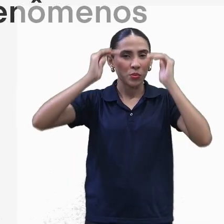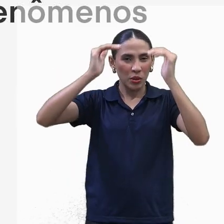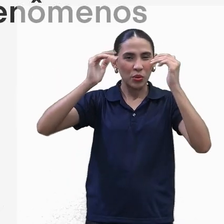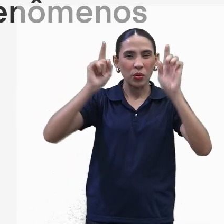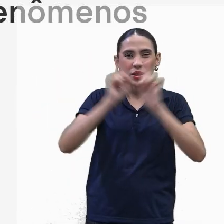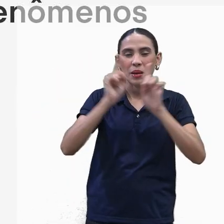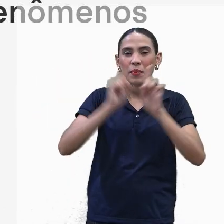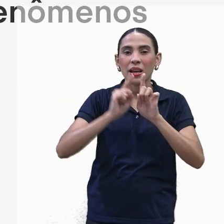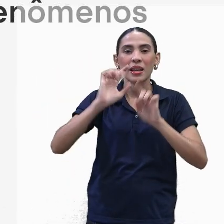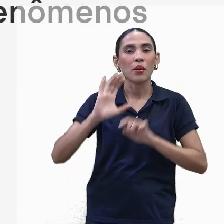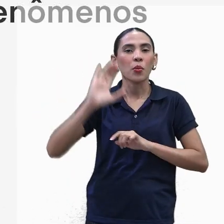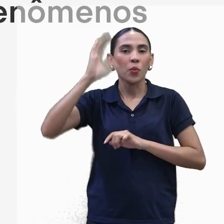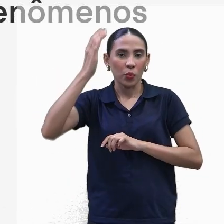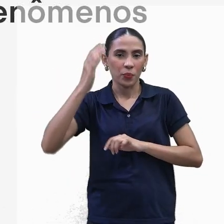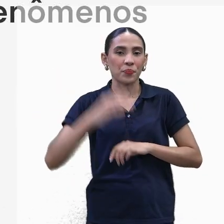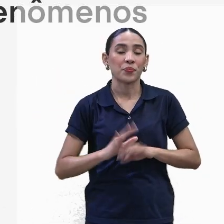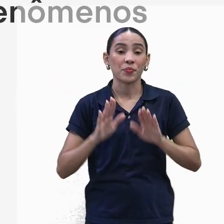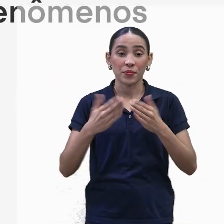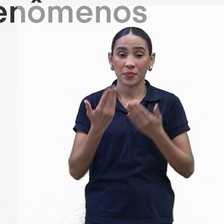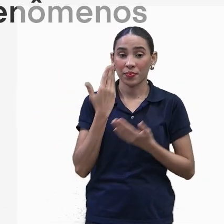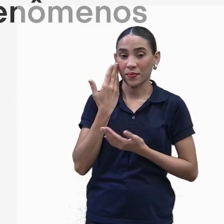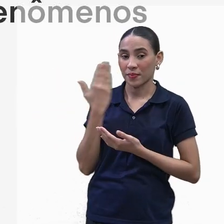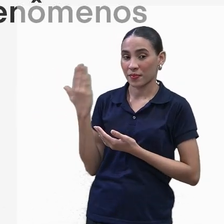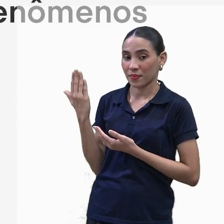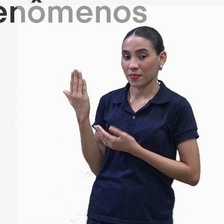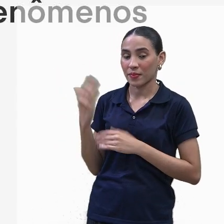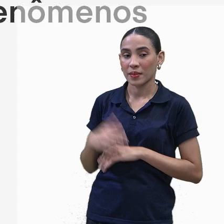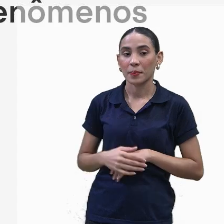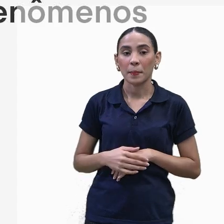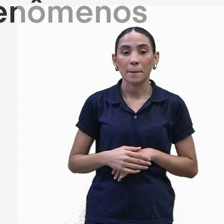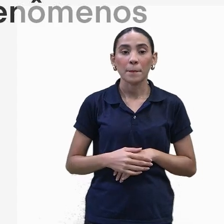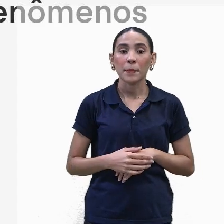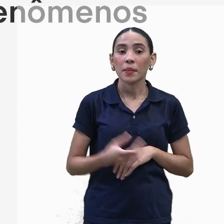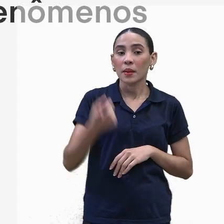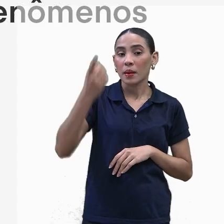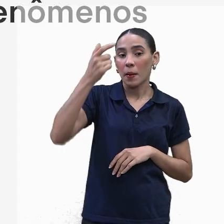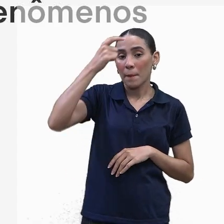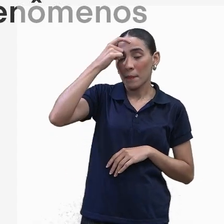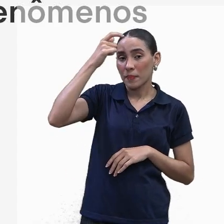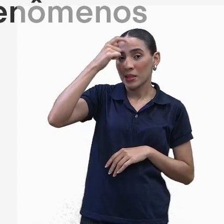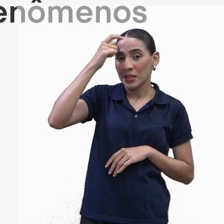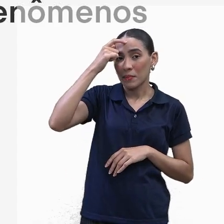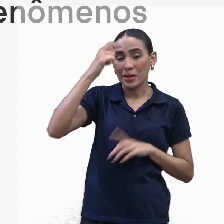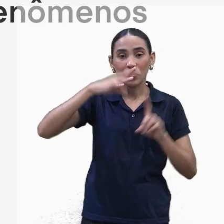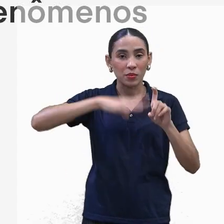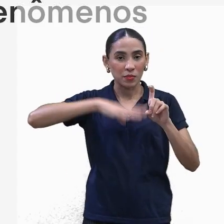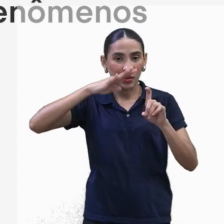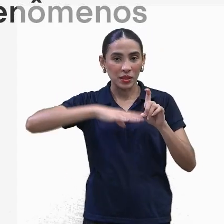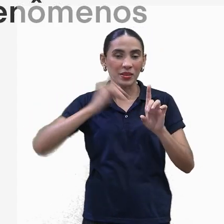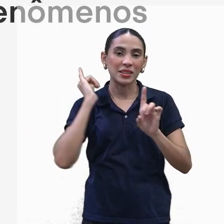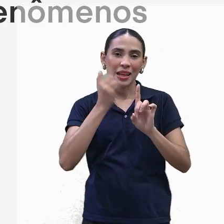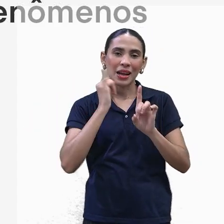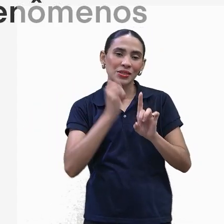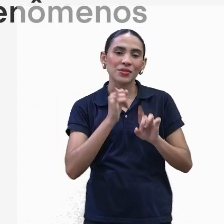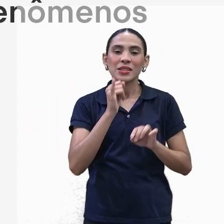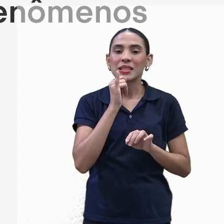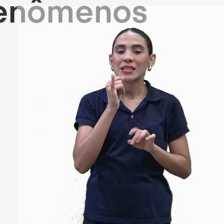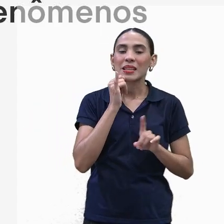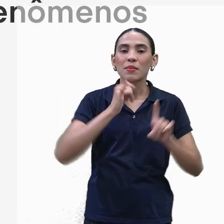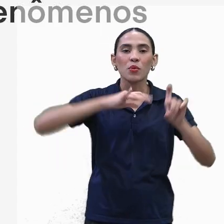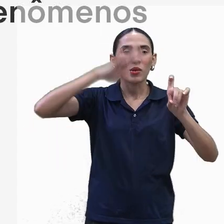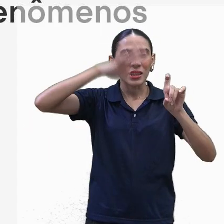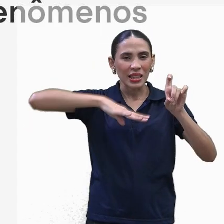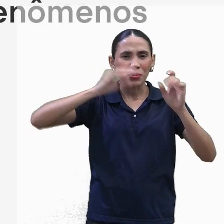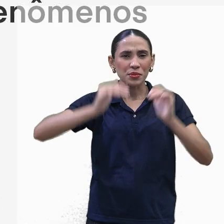fenômenos naturais. Então vamos lá, olha só. No pensamento mítico, as narrativas sobre deuses